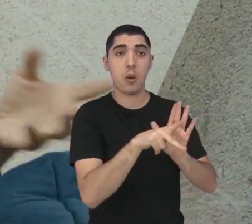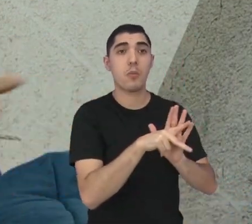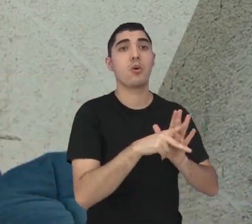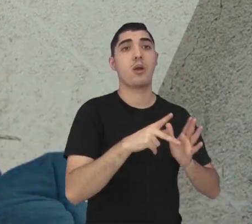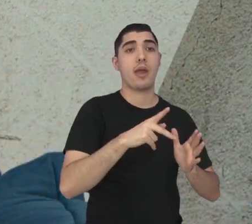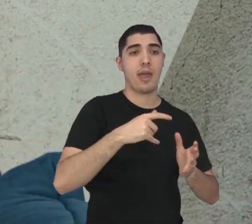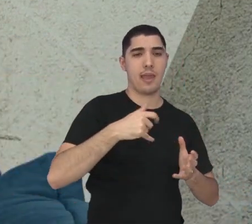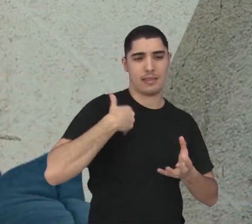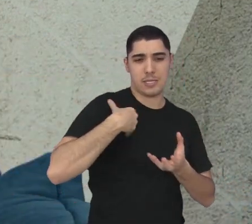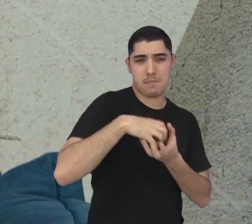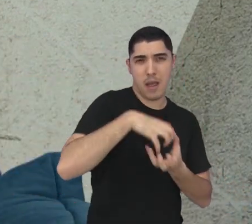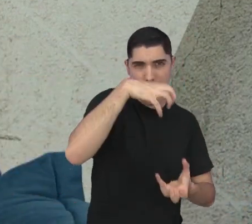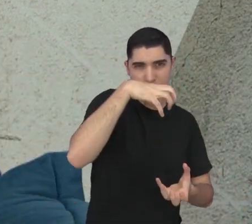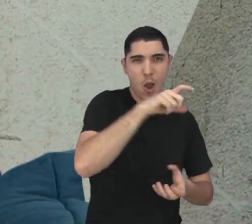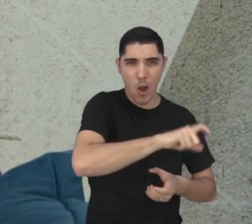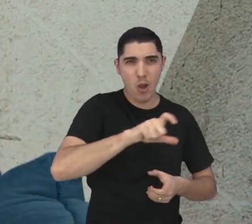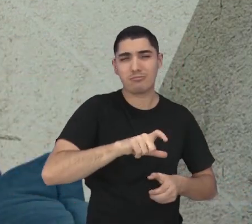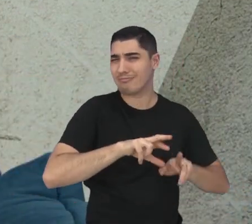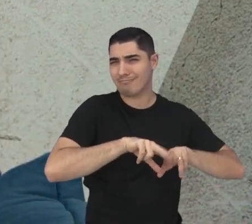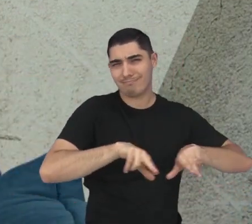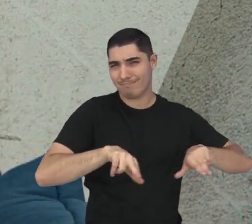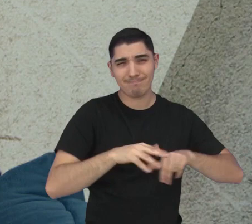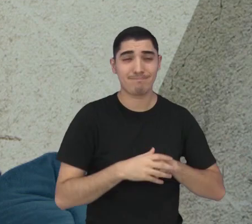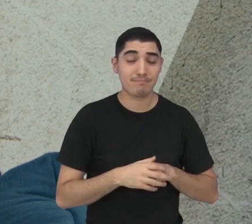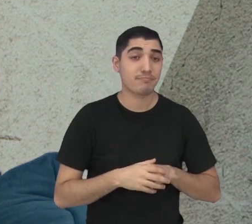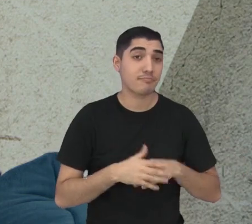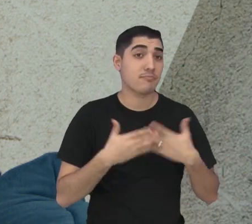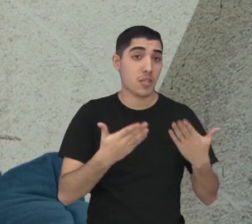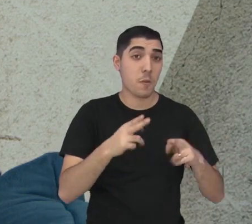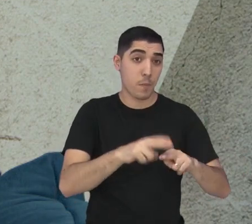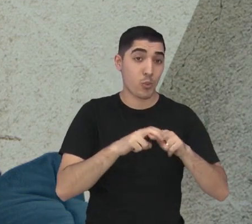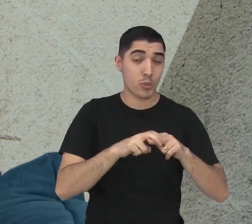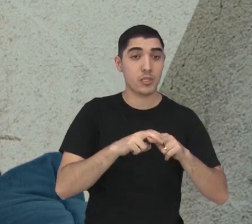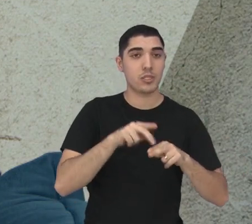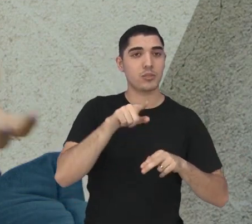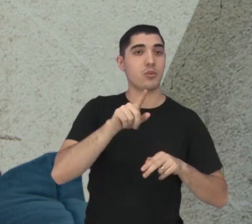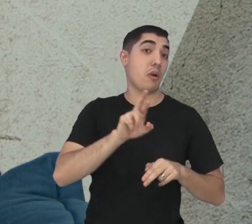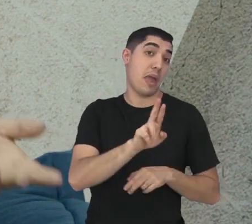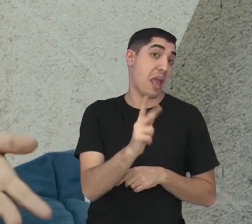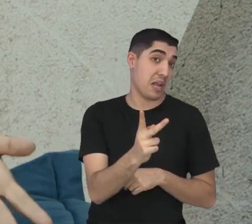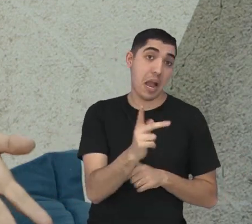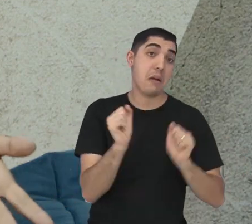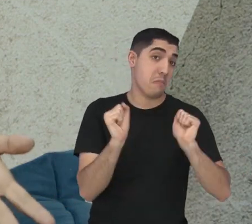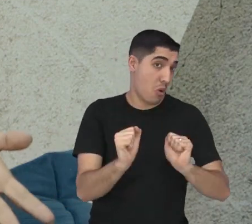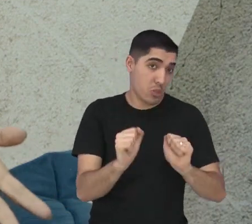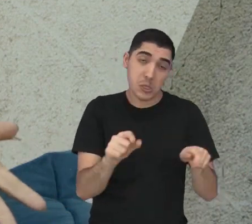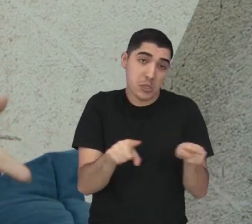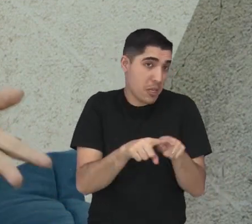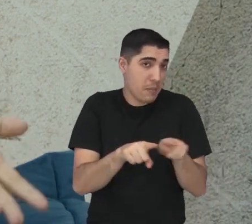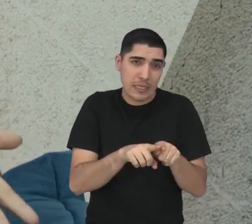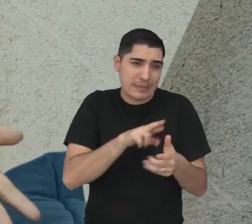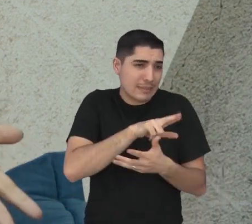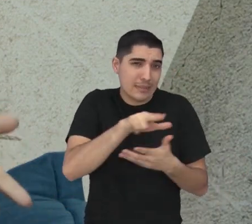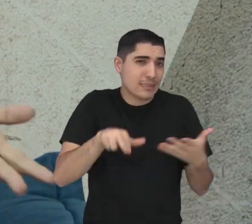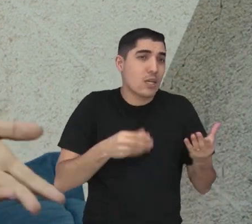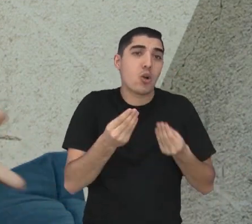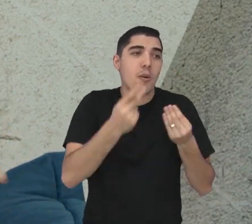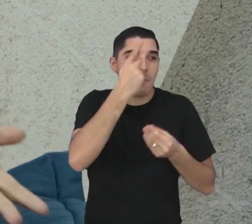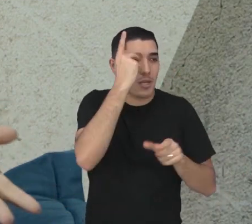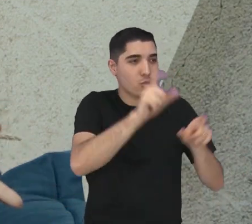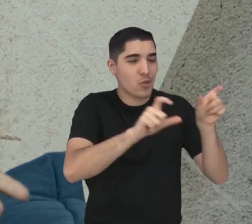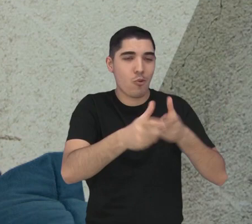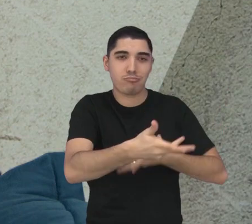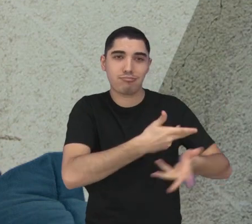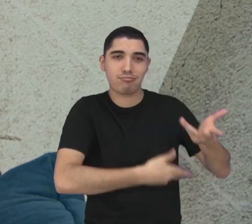envelhecimento. Posso me formar bacharel em serviço social e fazer uma especialização em recursos humanos, né, em RH, em gestão